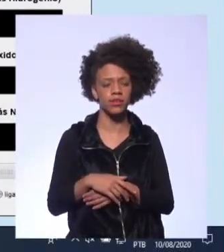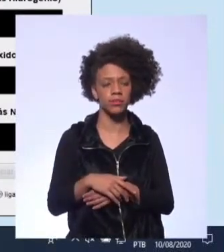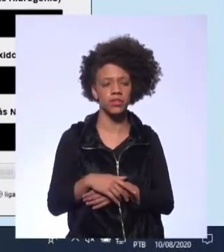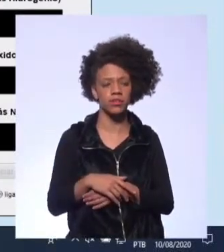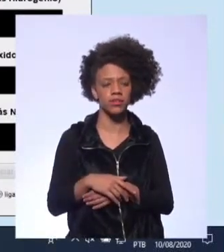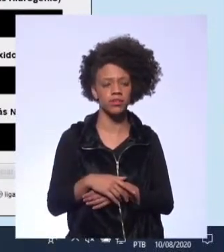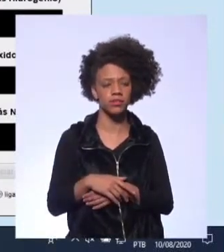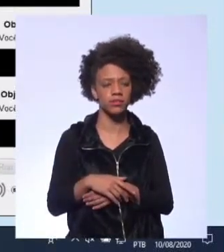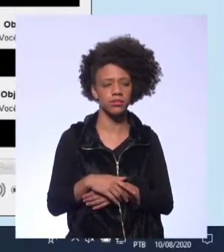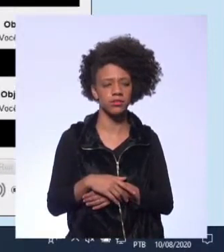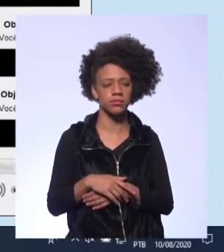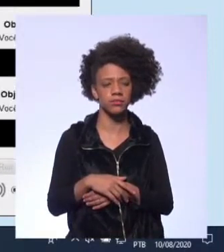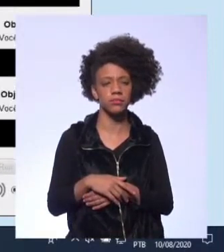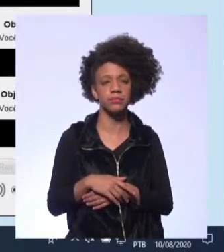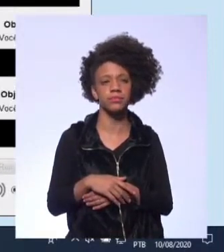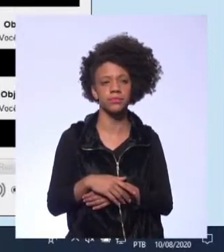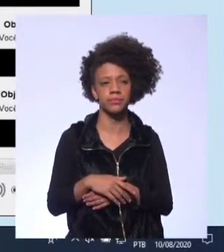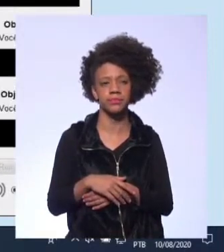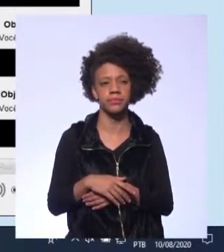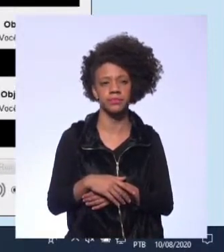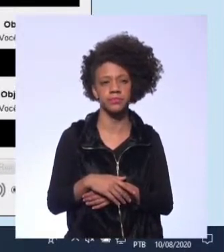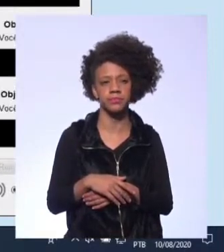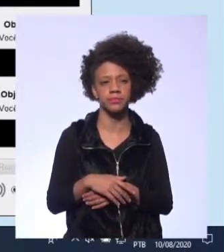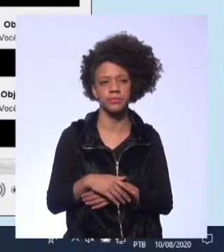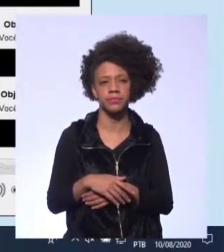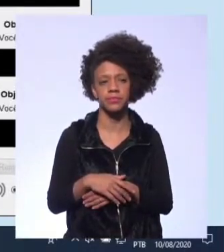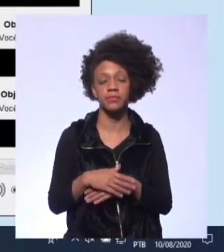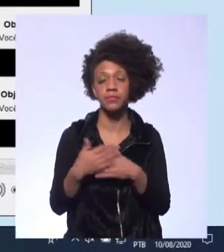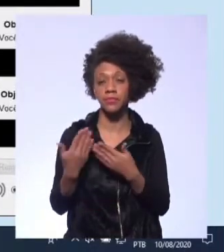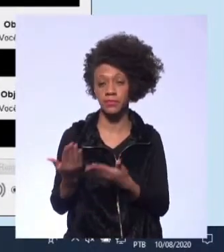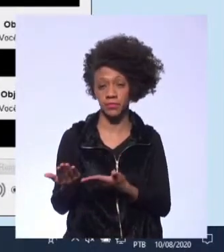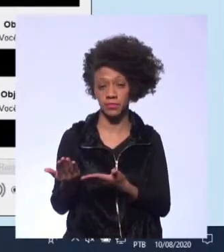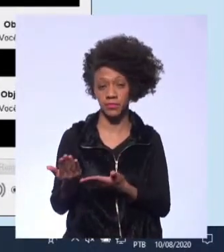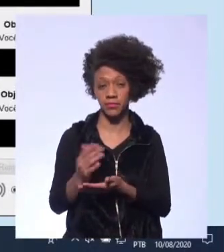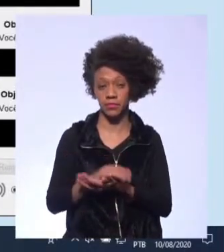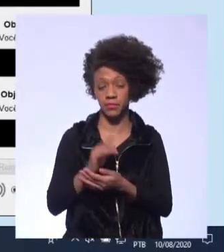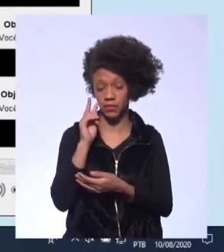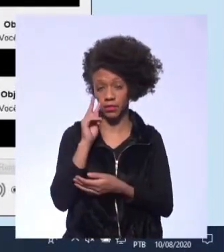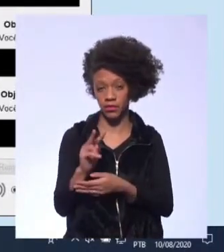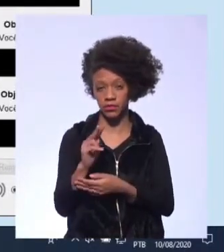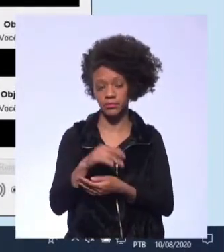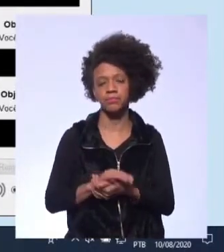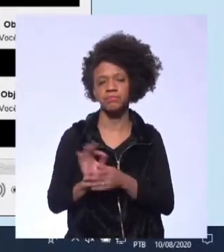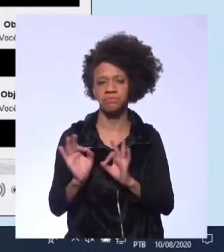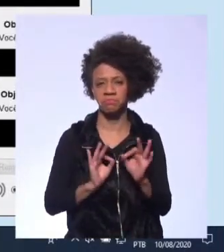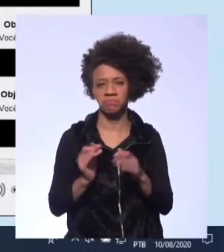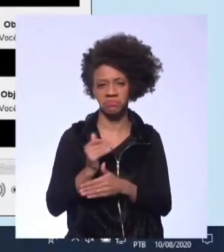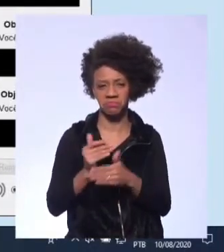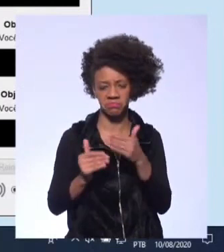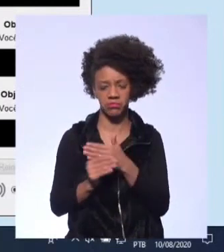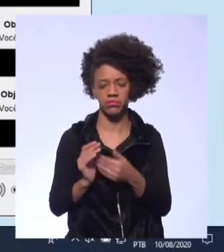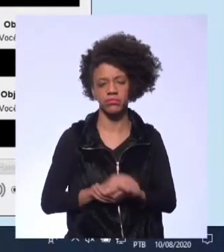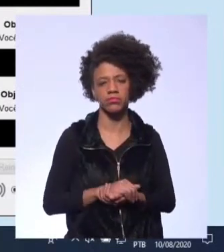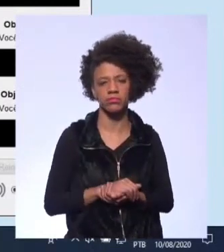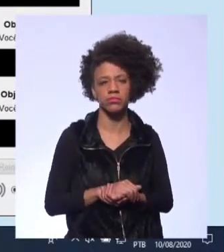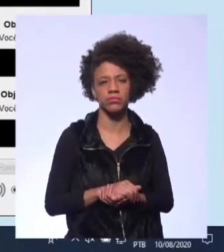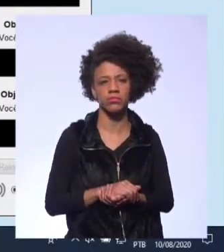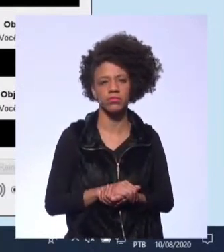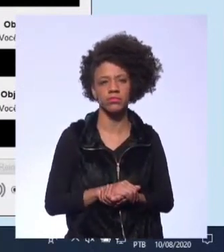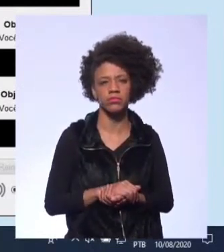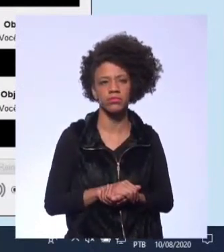preciso pegar um pouquinho maior. Deixa eu ver se eu consigo pegar um maiorzinho aqui, que a gente consegue ver. Aqui, esse daqui dá para a gente trabalhar, ó. Eu